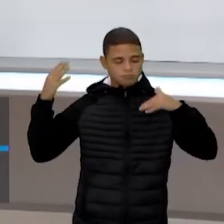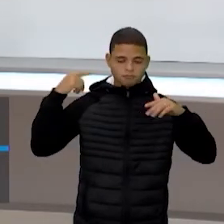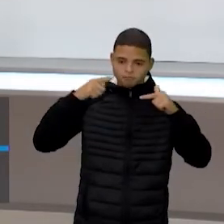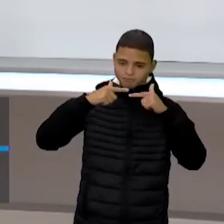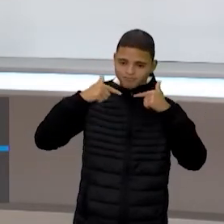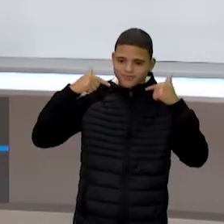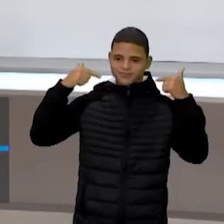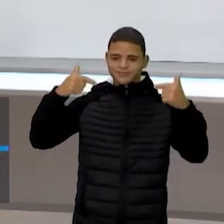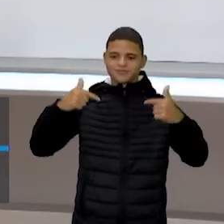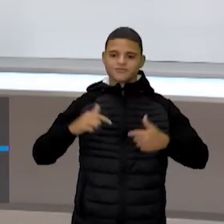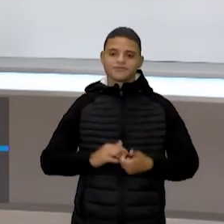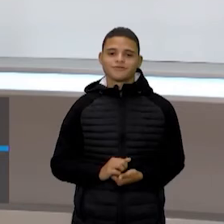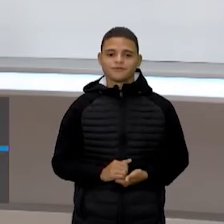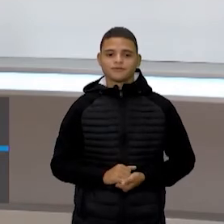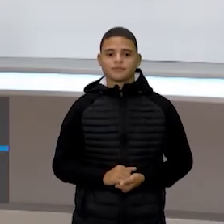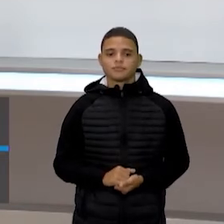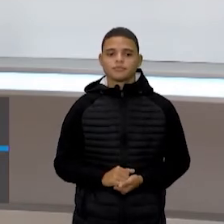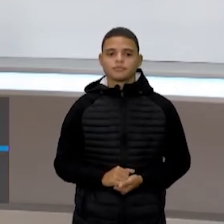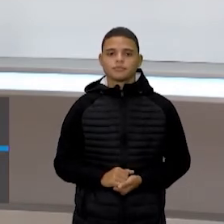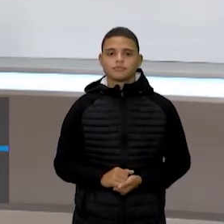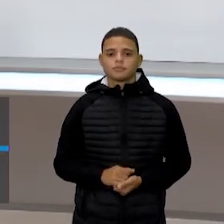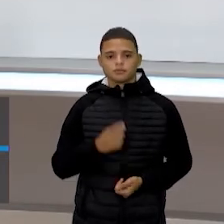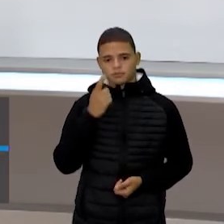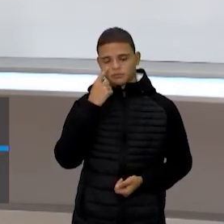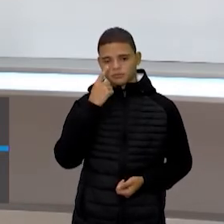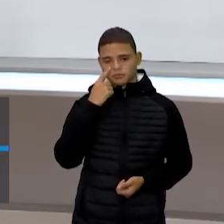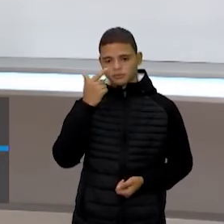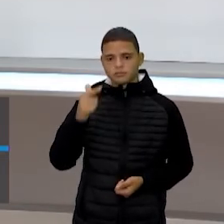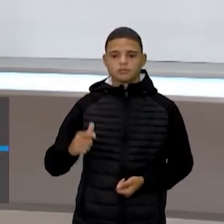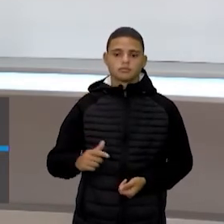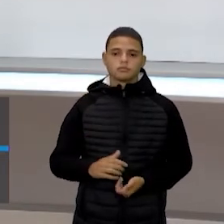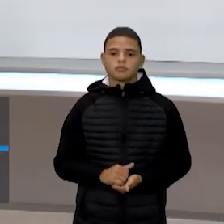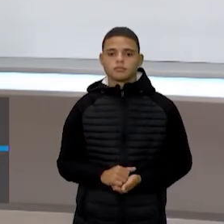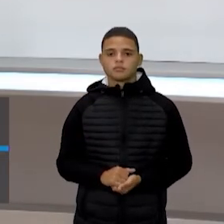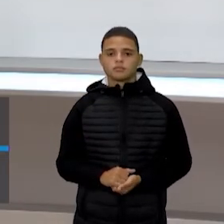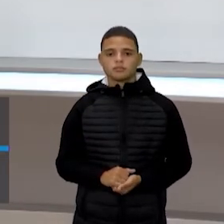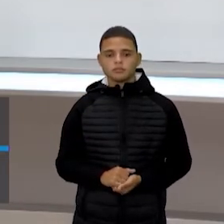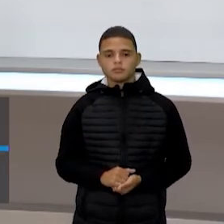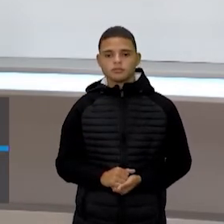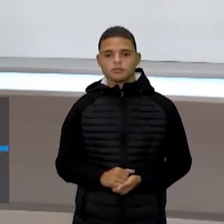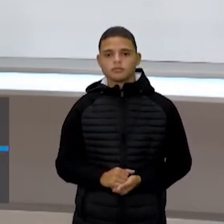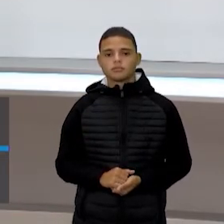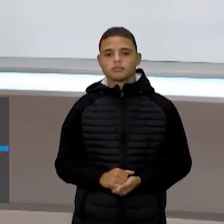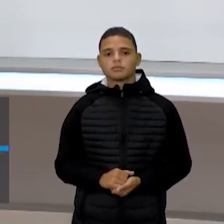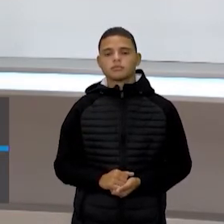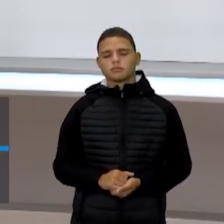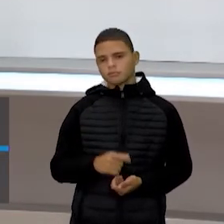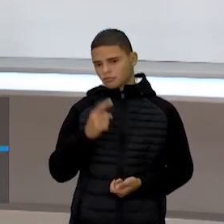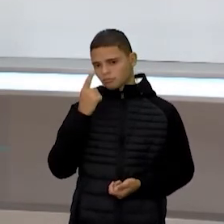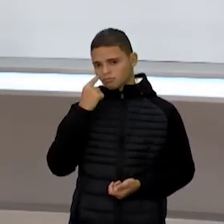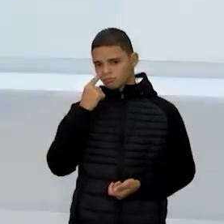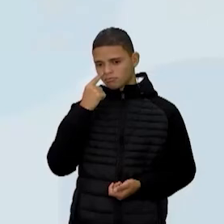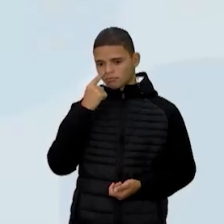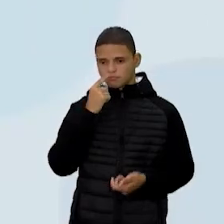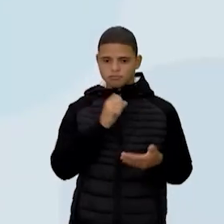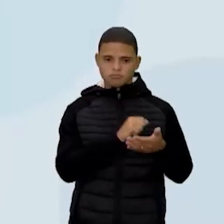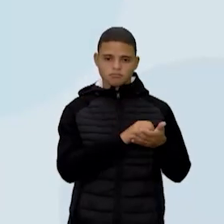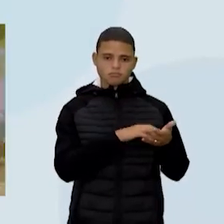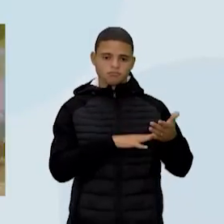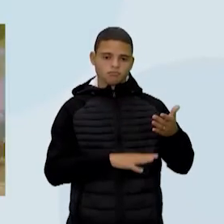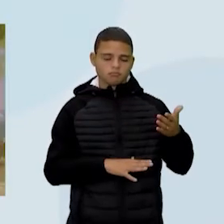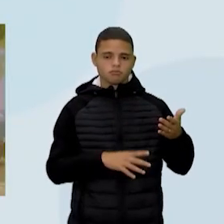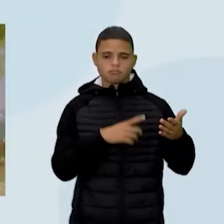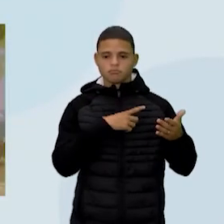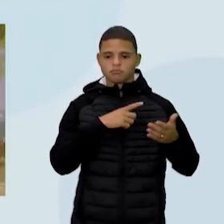né? Tá certo? Ó, vamos ver mais um probleminha? Eu quero vir para um probleminha que fala de tempo aqui, rapidamente,